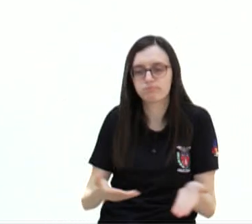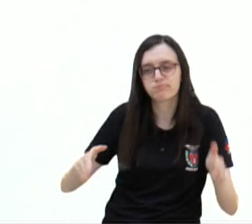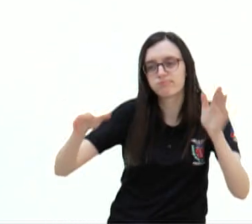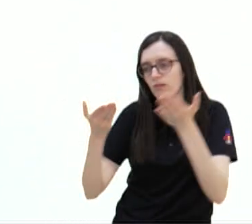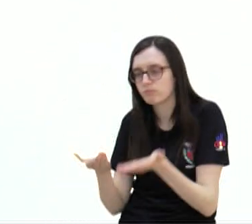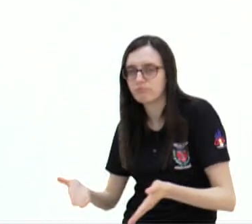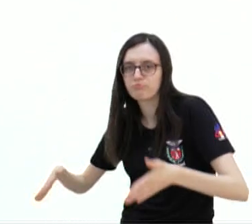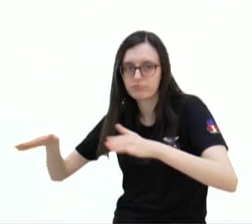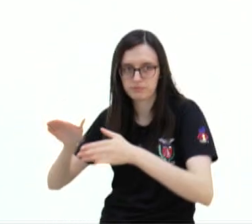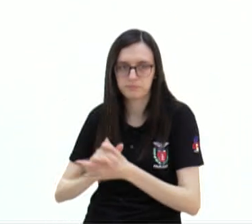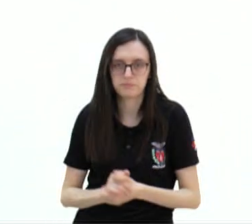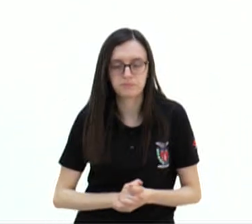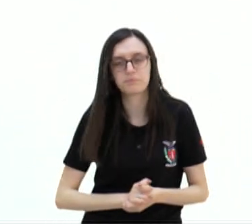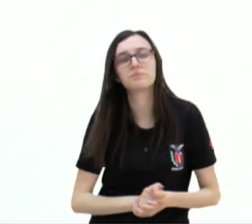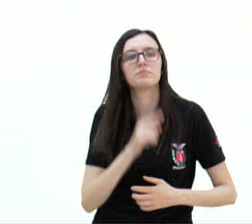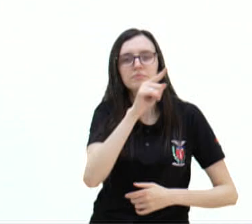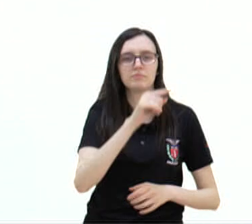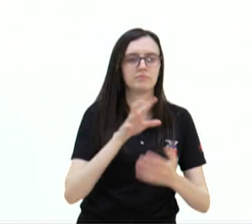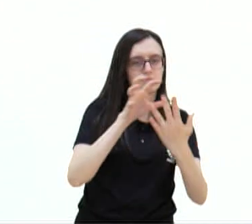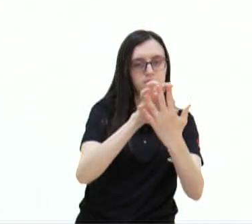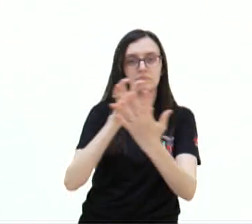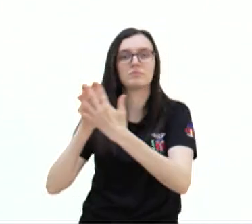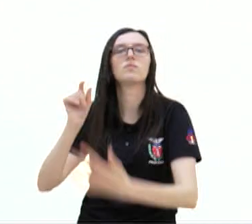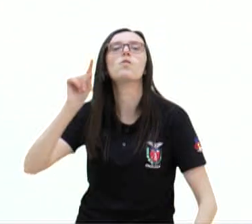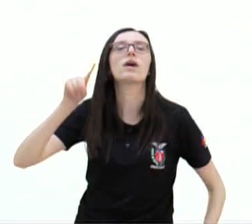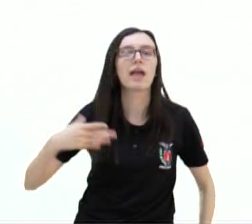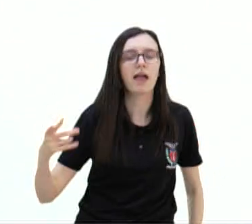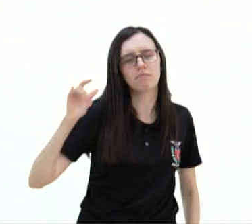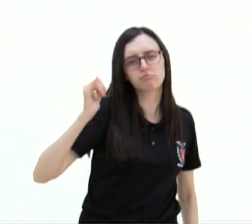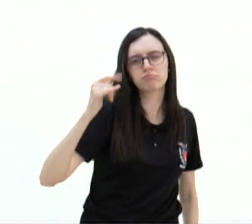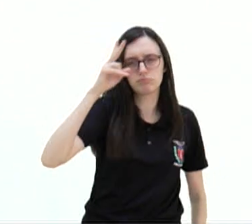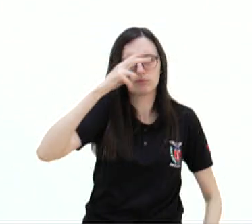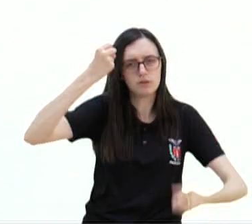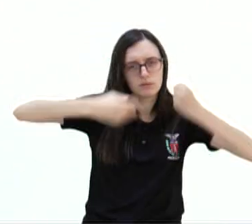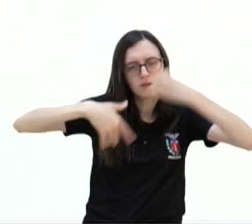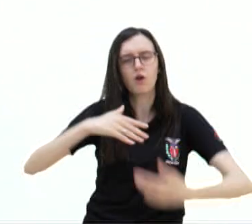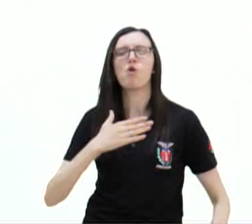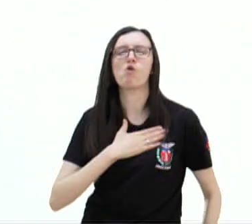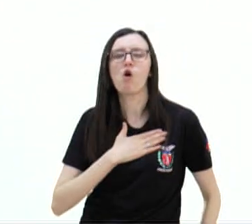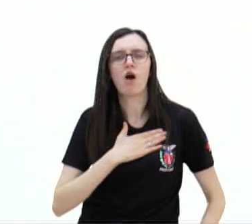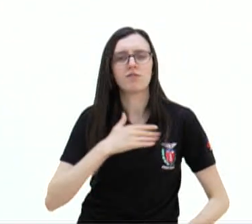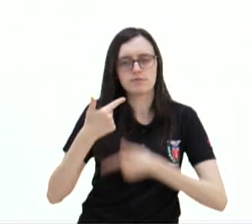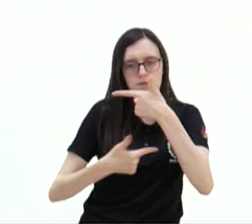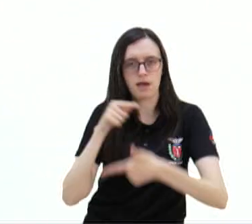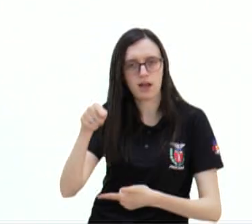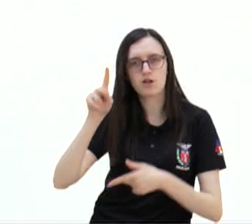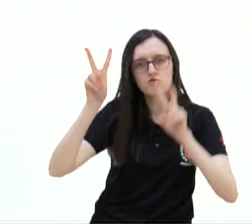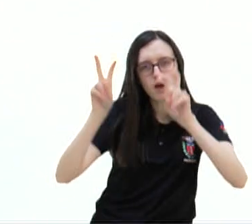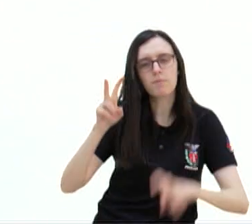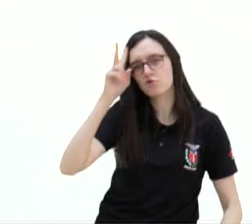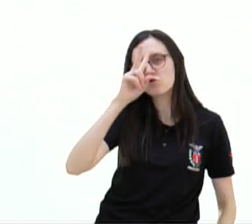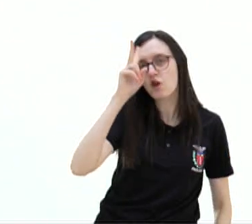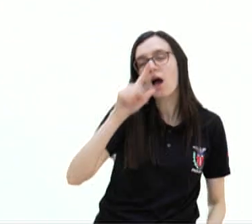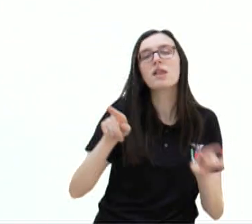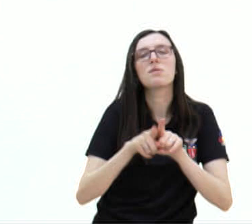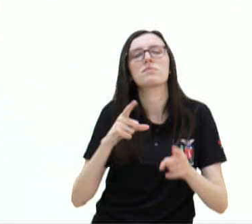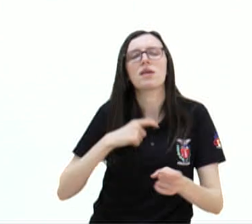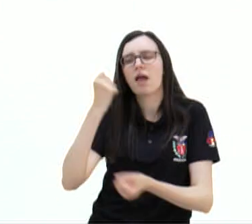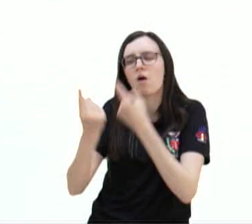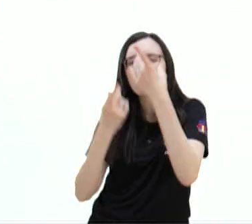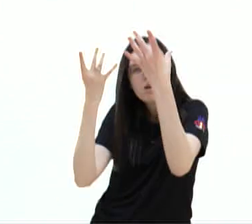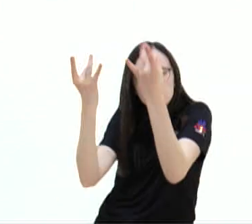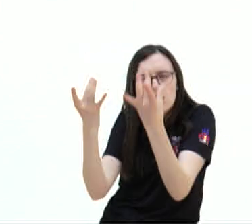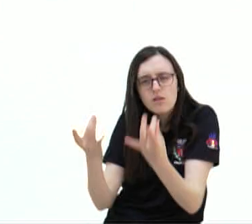aqui no centro você tem uma parte narrativa que conta uma história, eles gostavam de tratar de história. E aqui você tem alguns